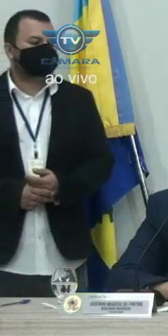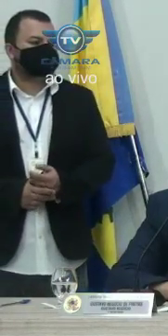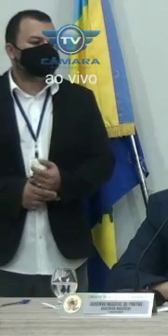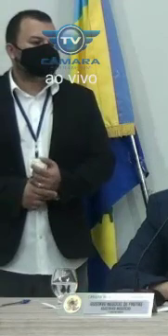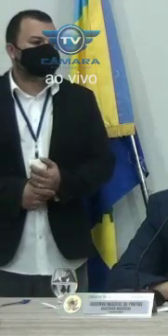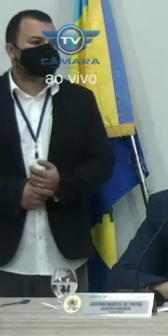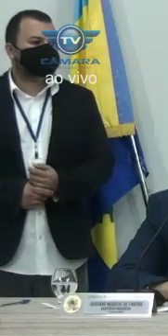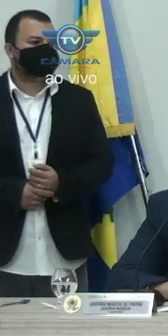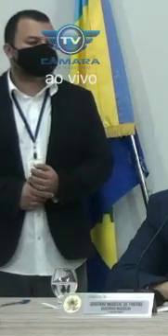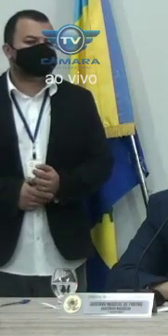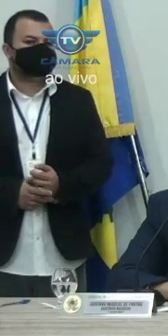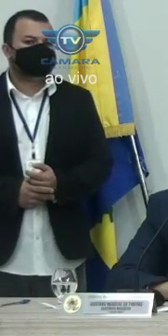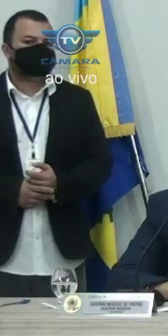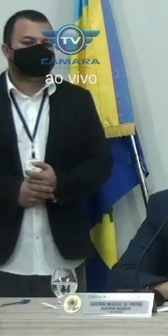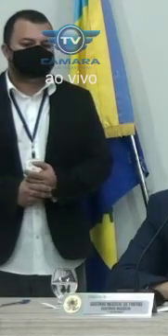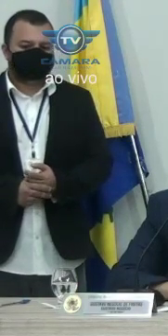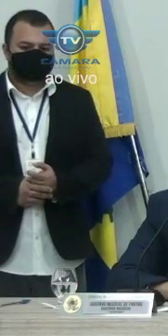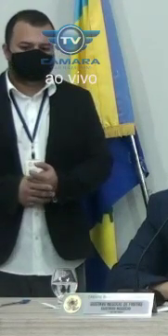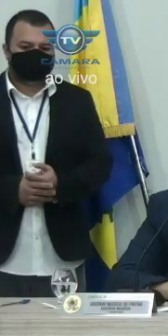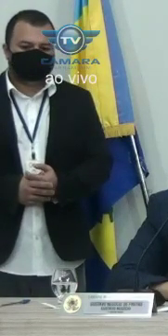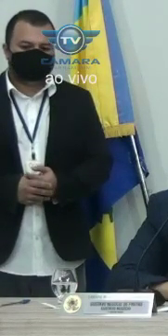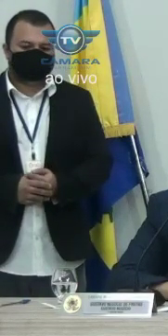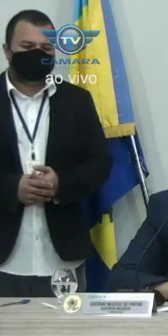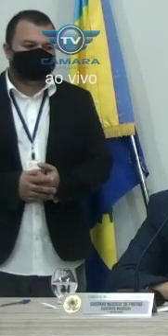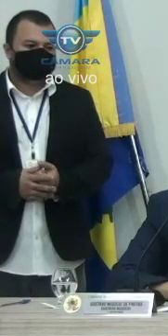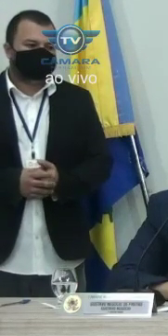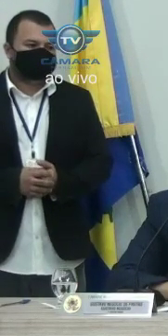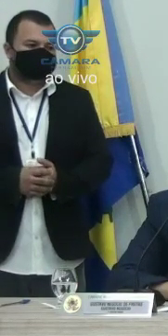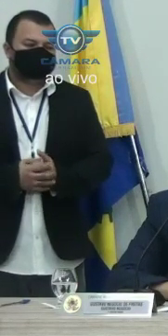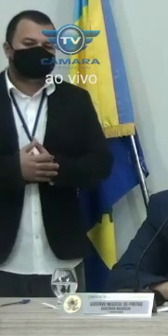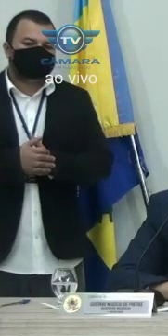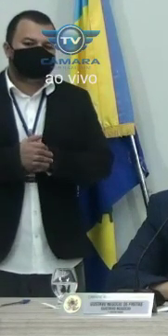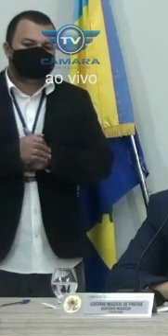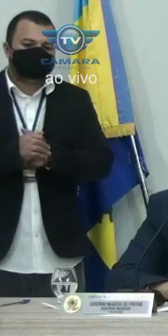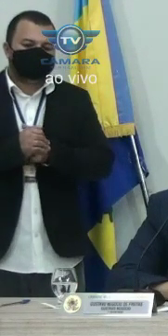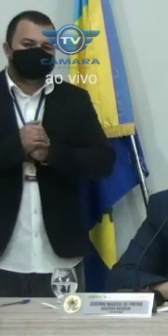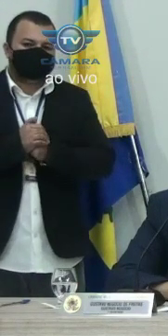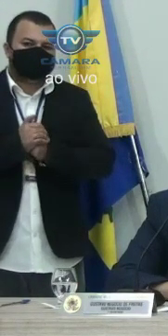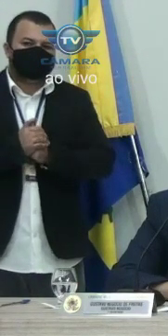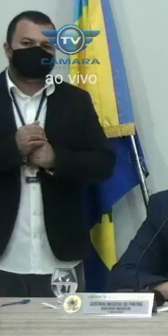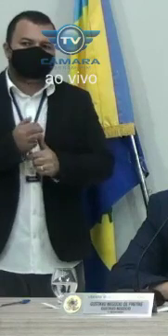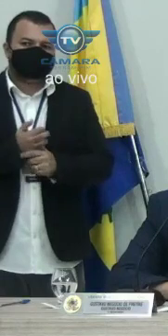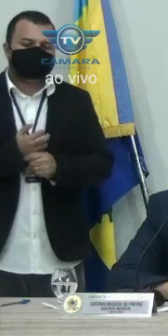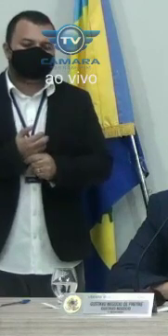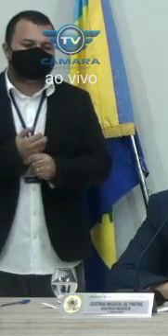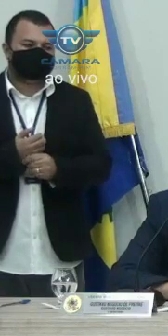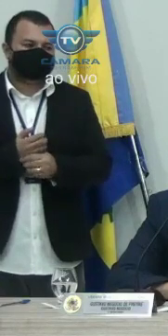2021 requer ouvido plenário a autorização para que o projeto de lei de complementar